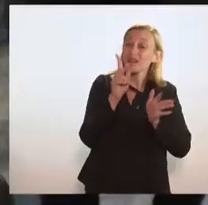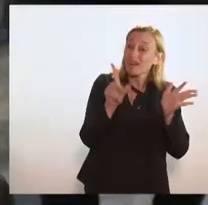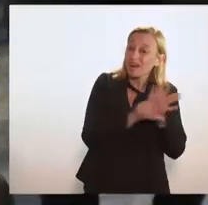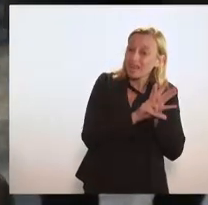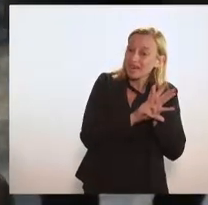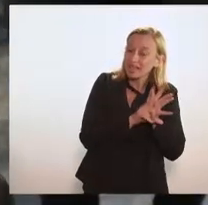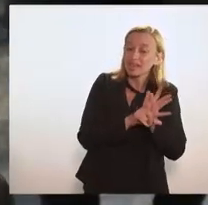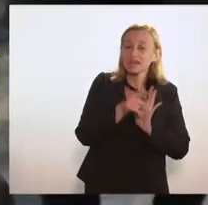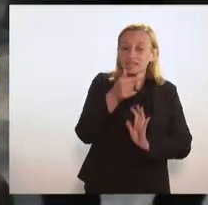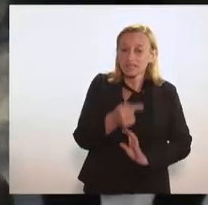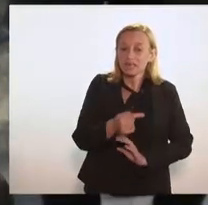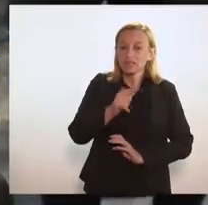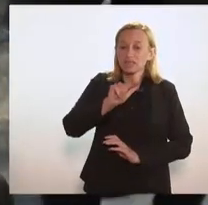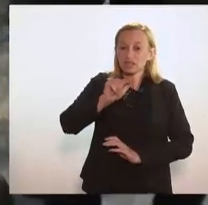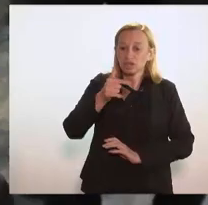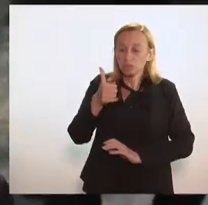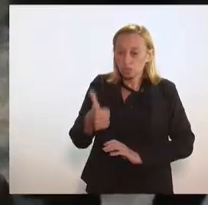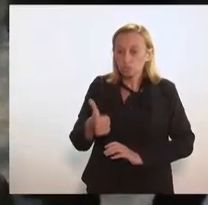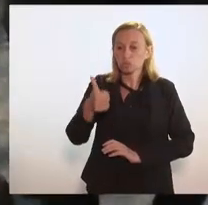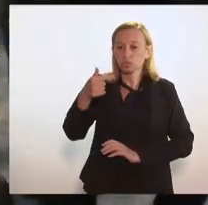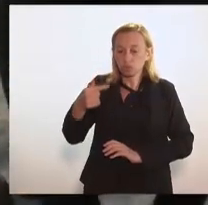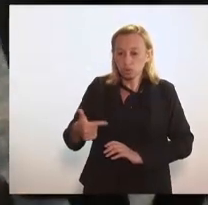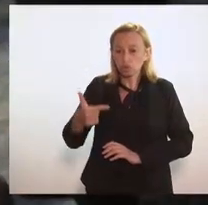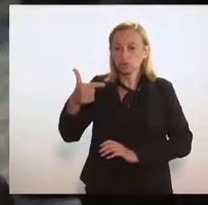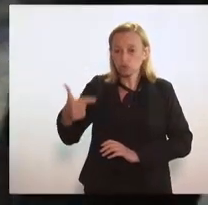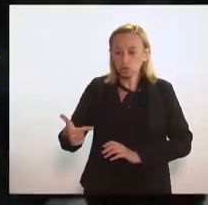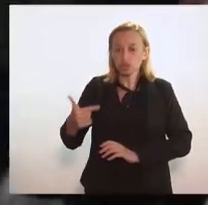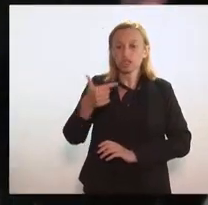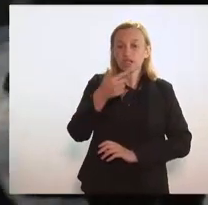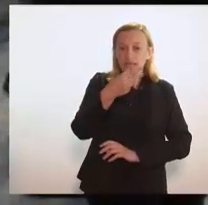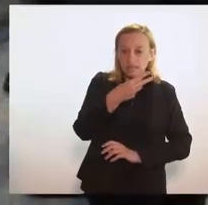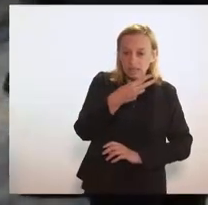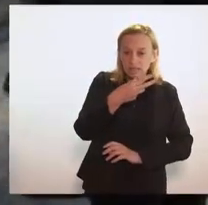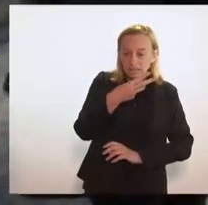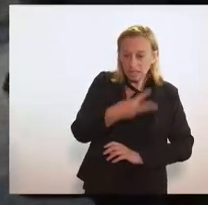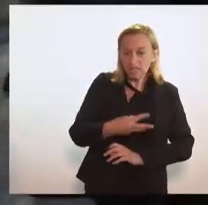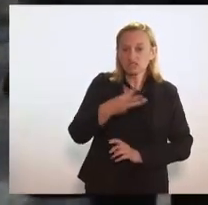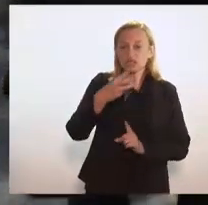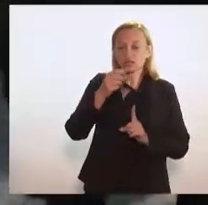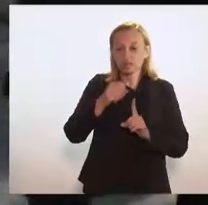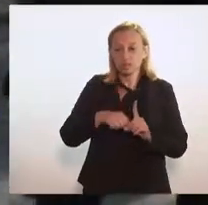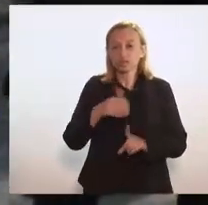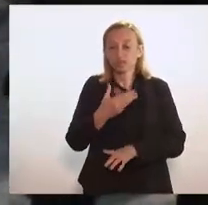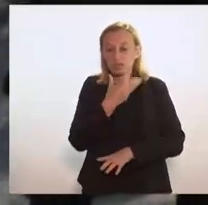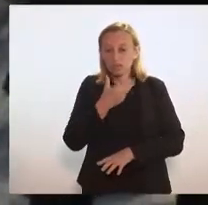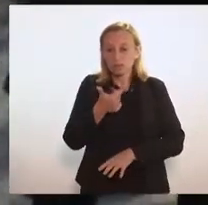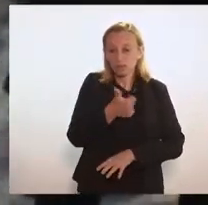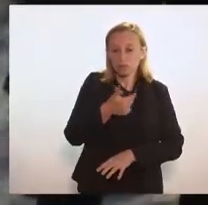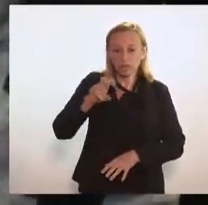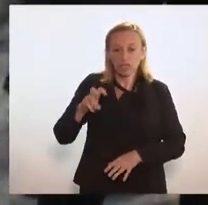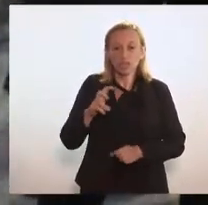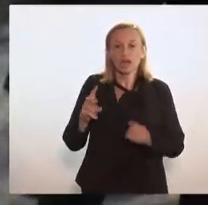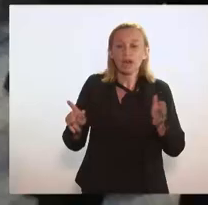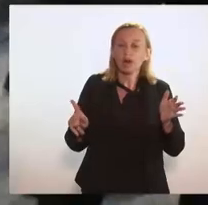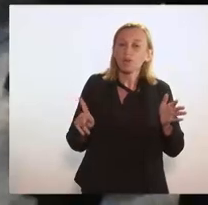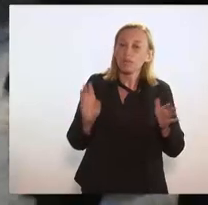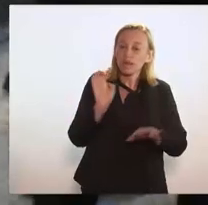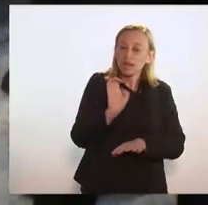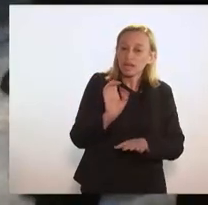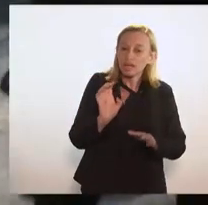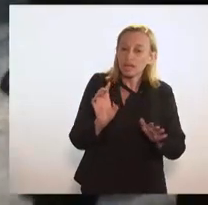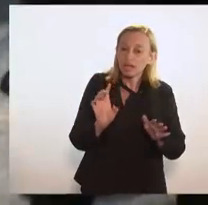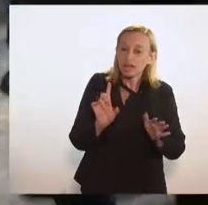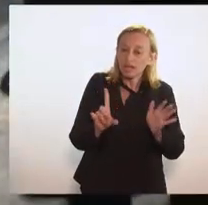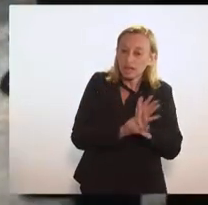a lei 712 dois e três de dezembro 2015 é uma lei que institui a política estadual